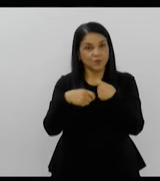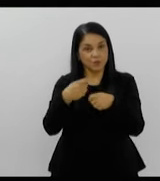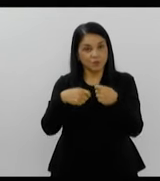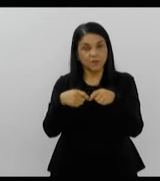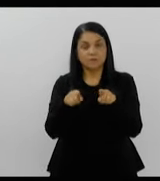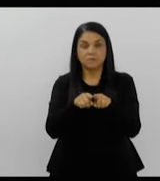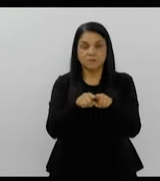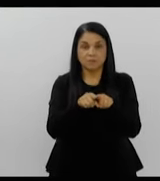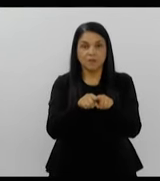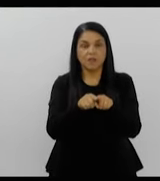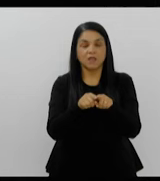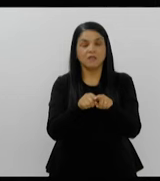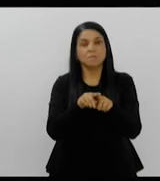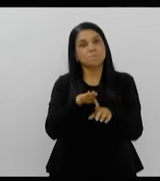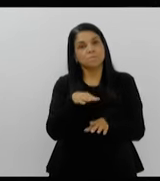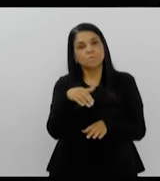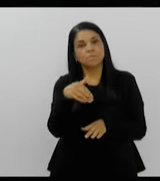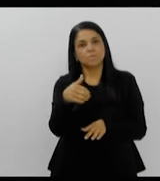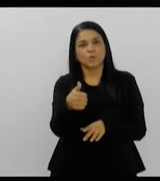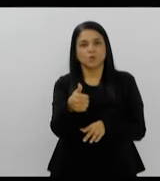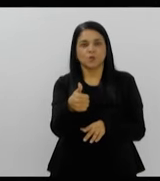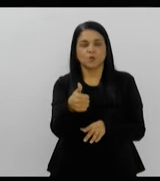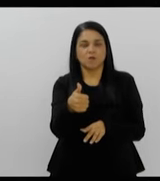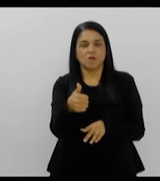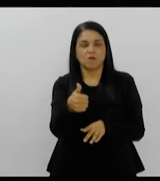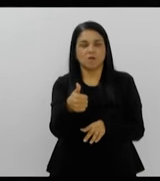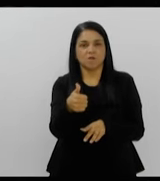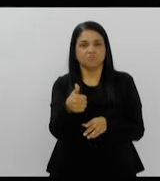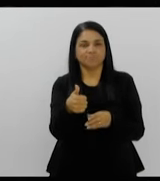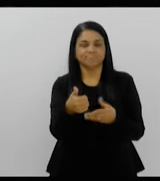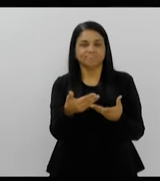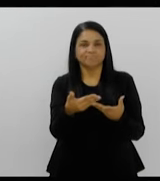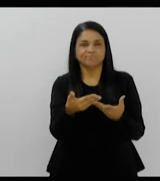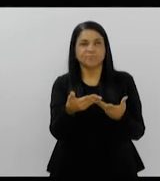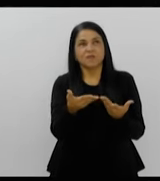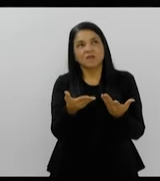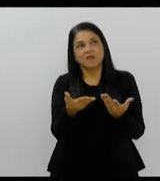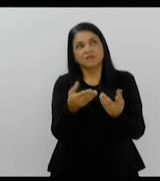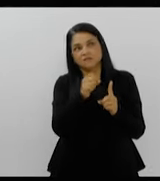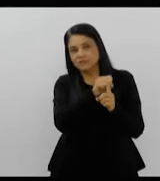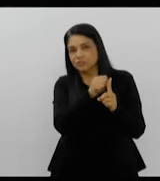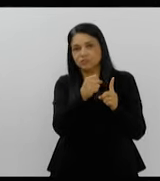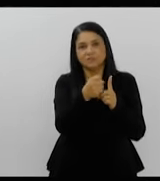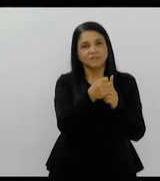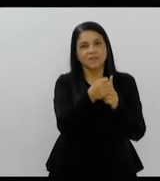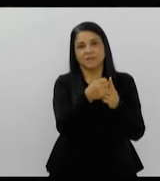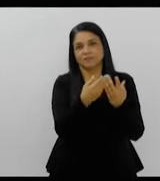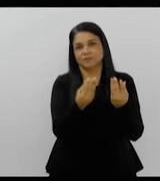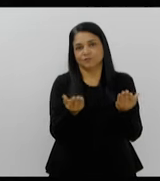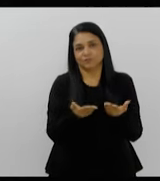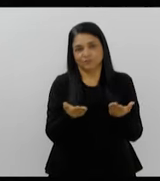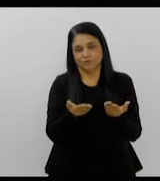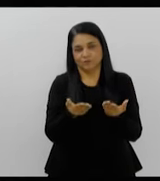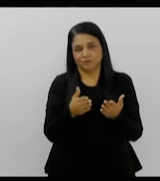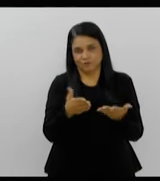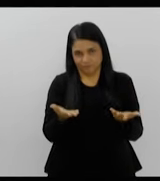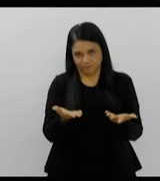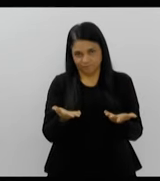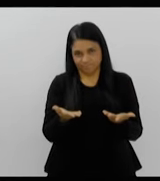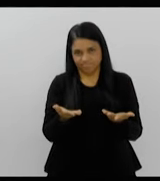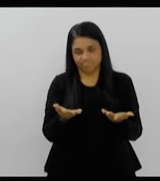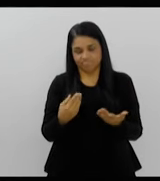mas também minorar as precárias condições sociais que nós estamos vivendo. Então,